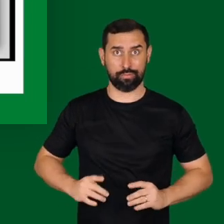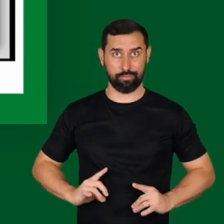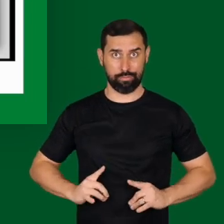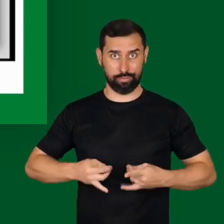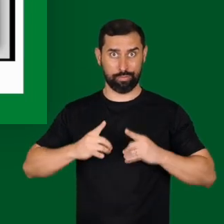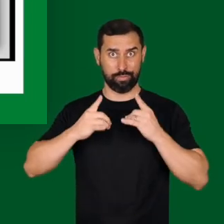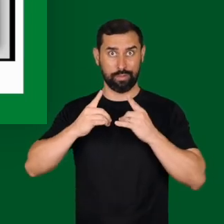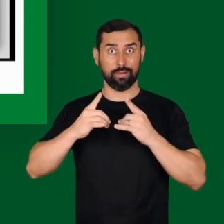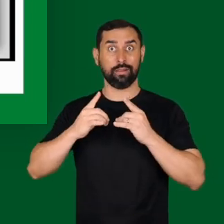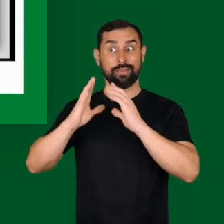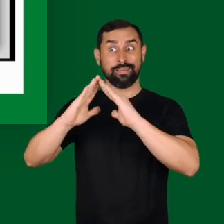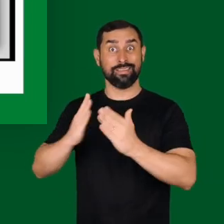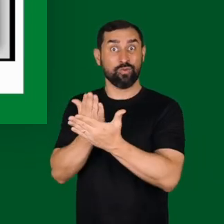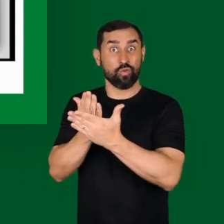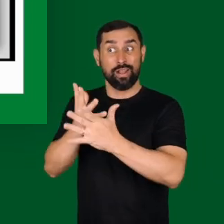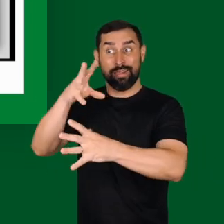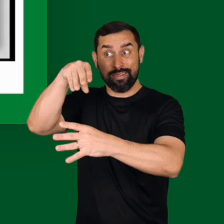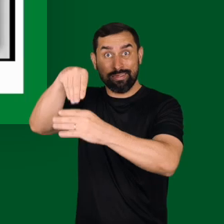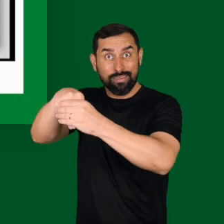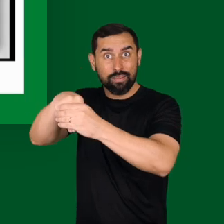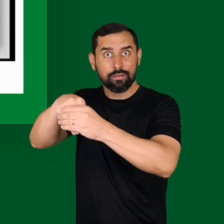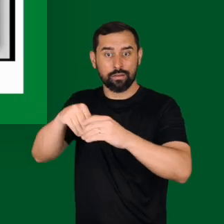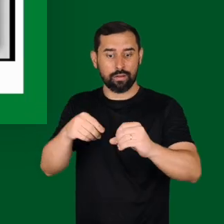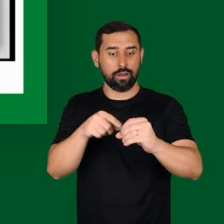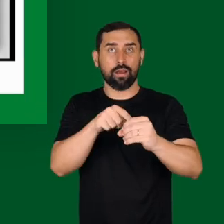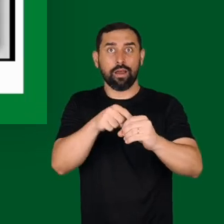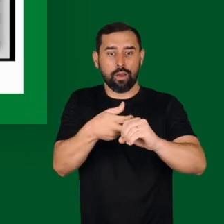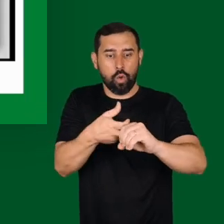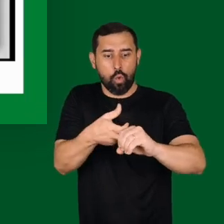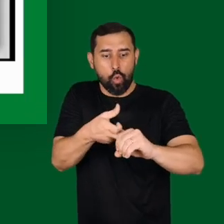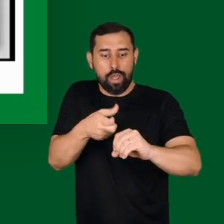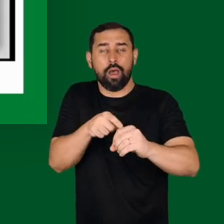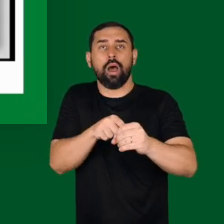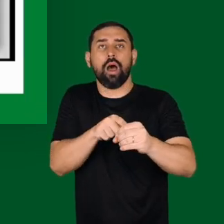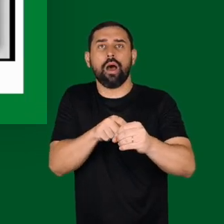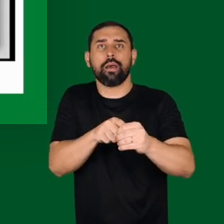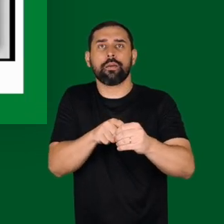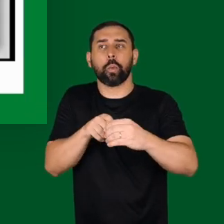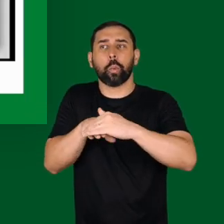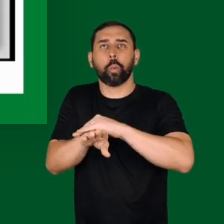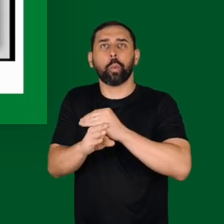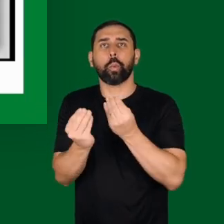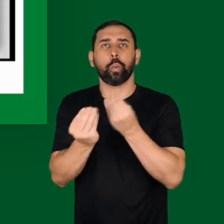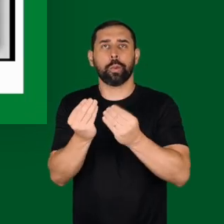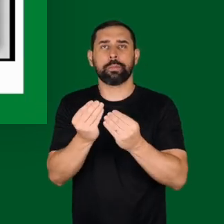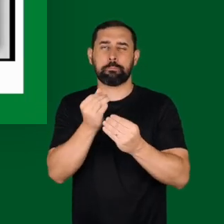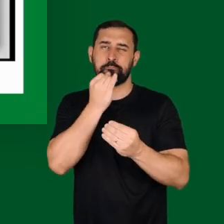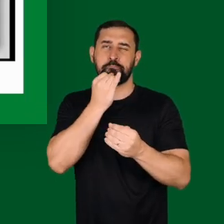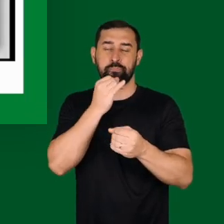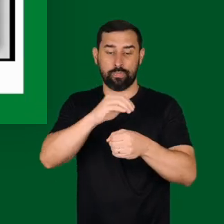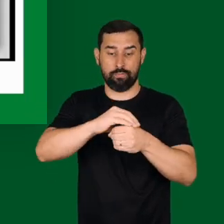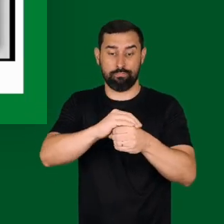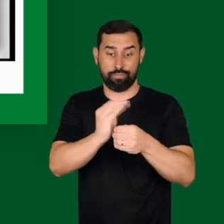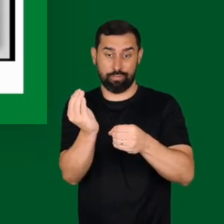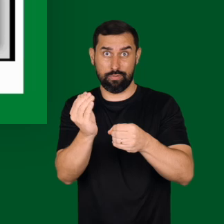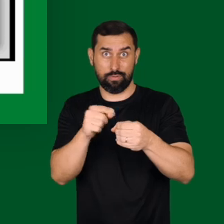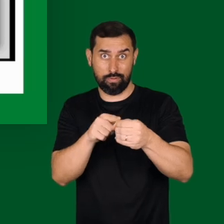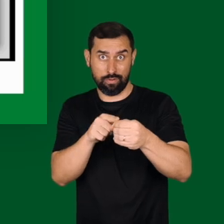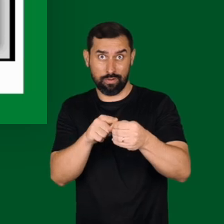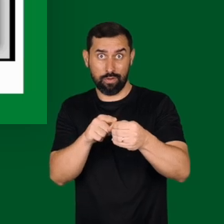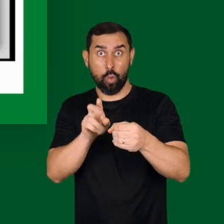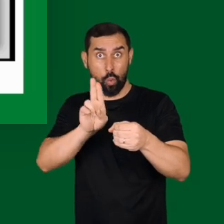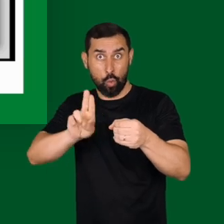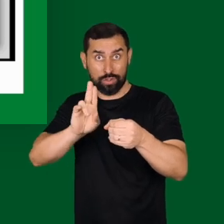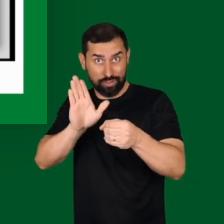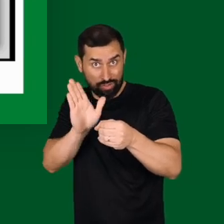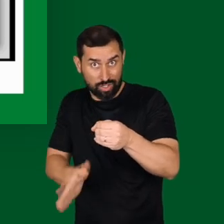em períodos que está na escola, como que pode ser armazenado? A insulina que foi aberta, né, que está em uso, ela